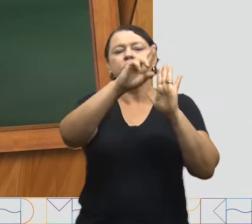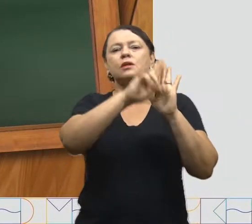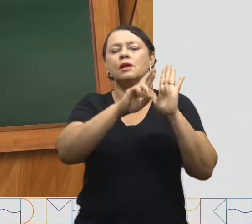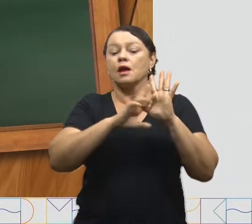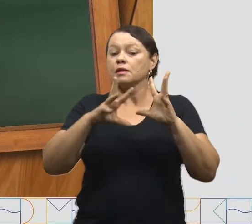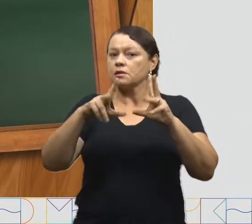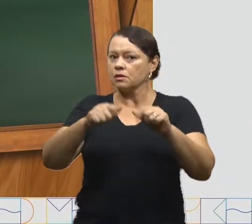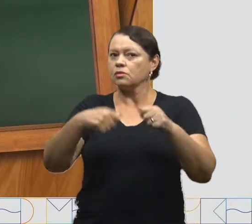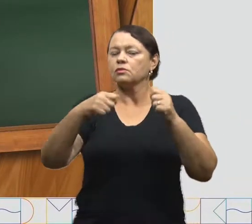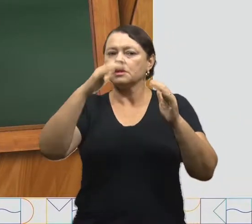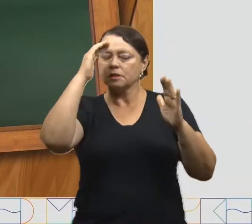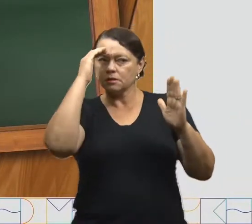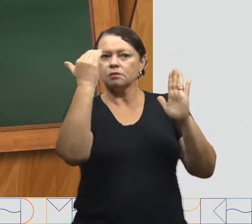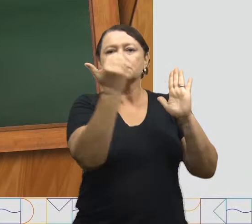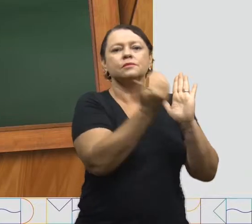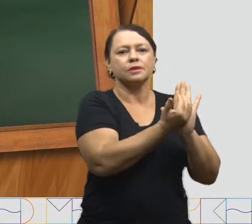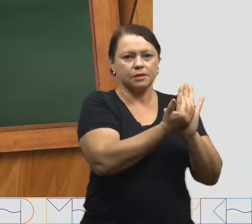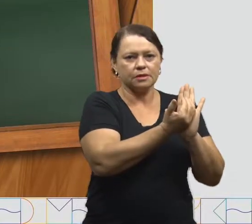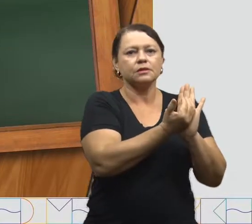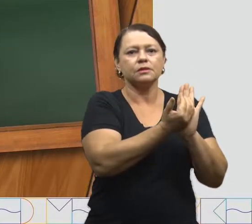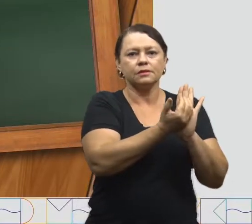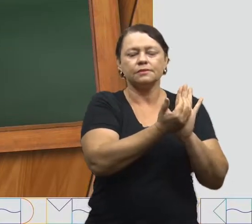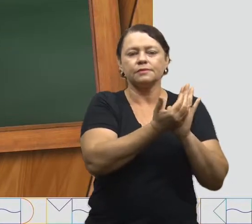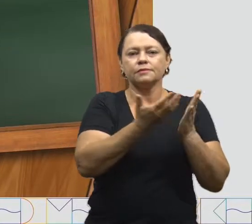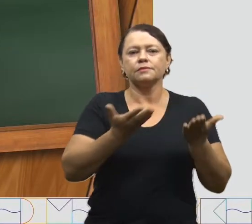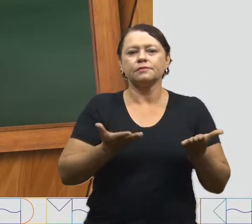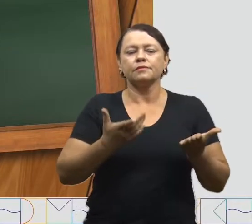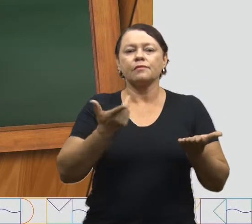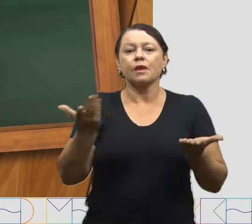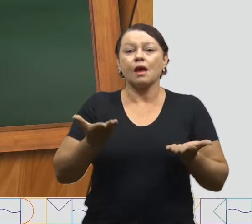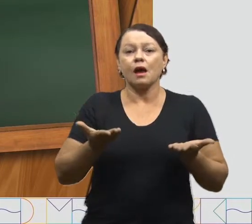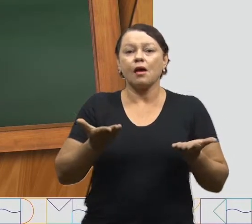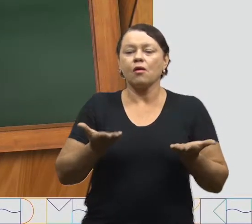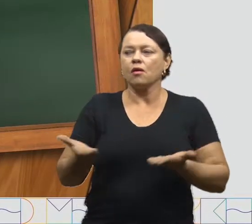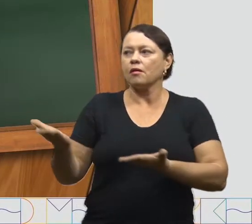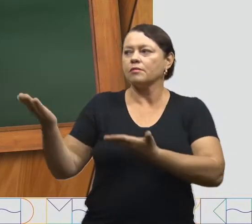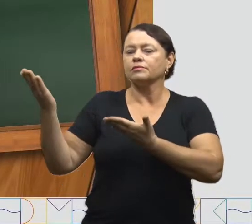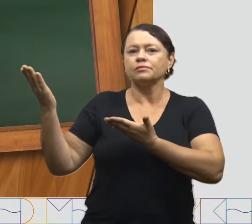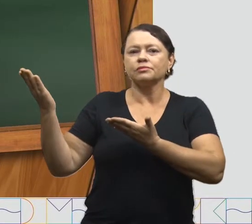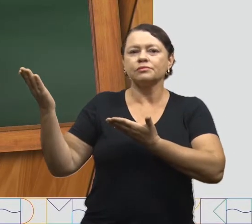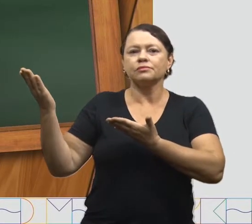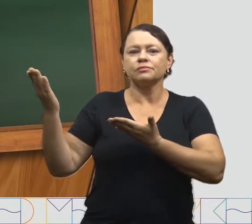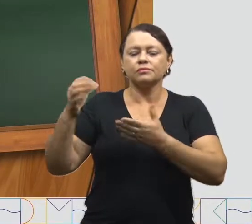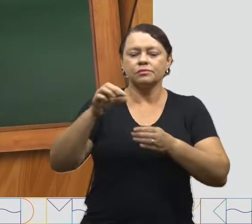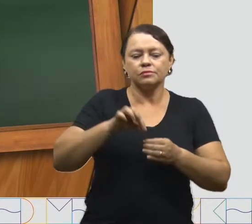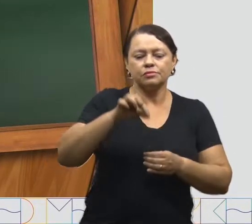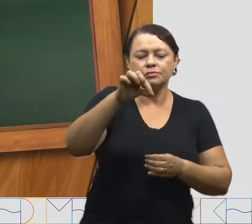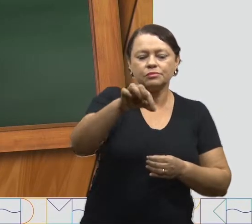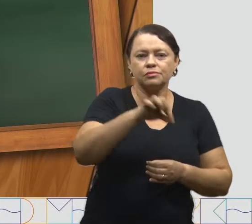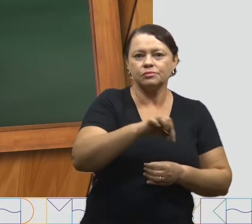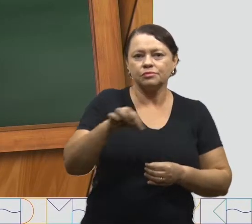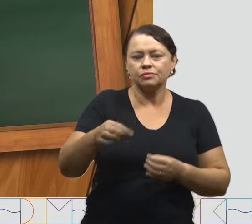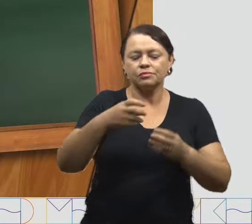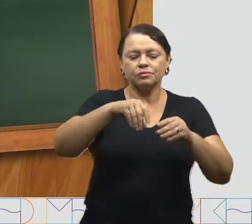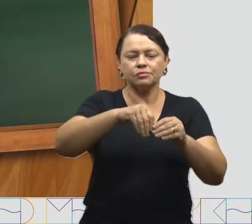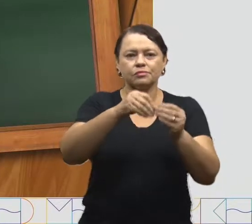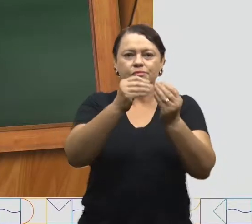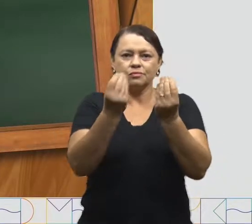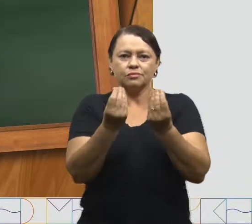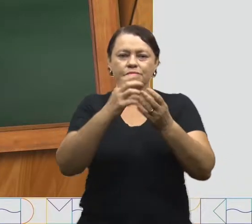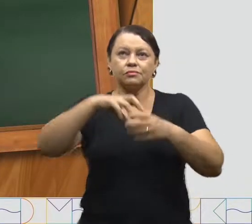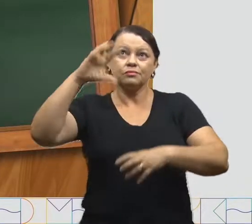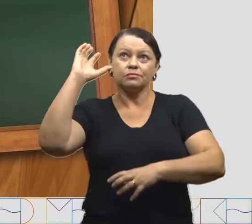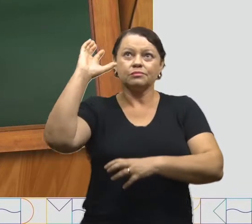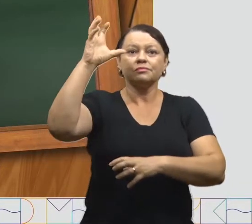seguir. Nas imagens, você pode ver exemplos de jogos: jogo de xadrez, jogo de cartas, jogo de basquete e